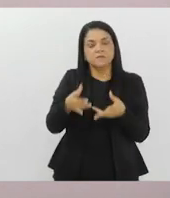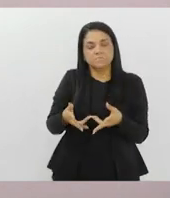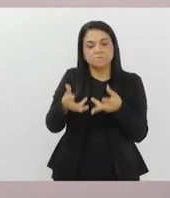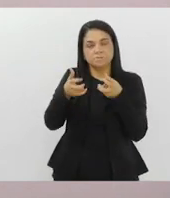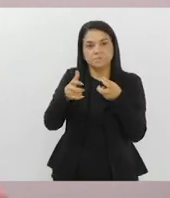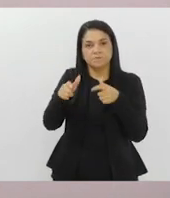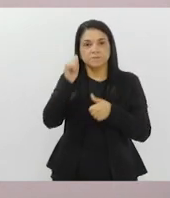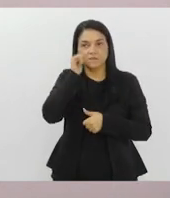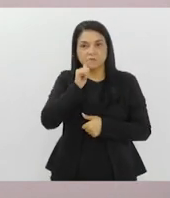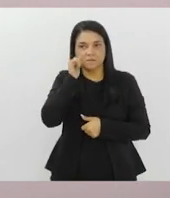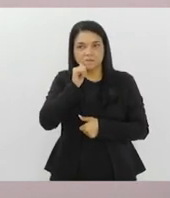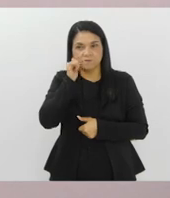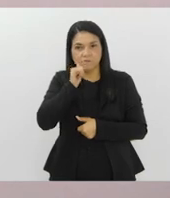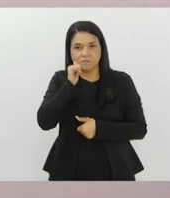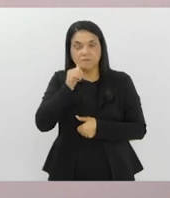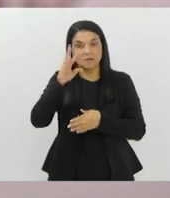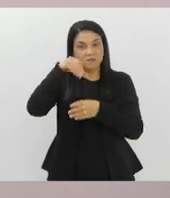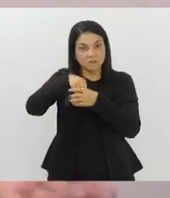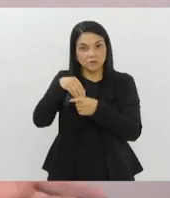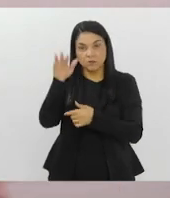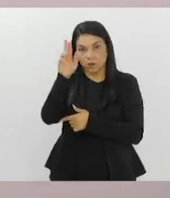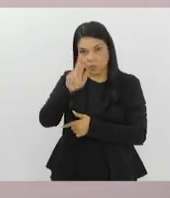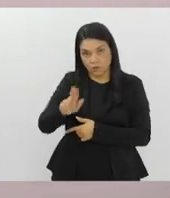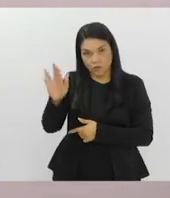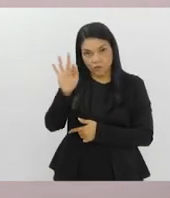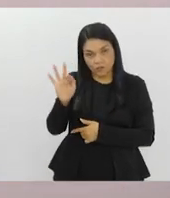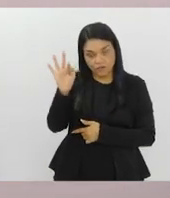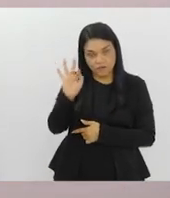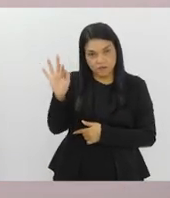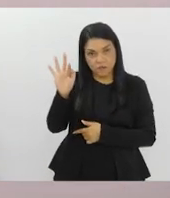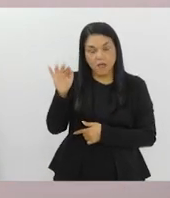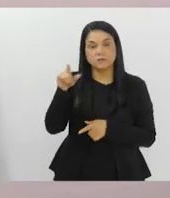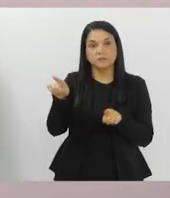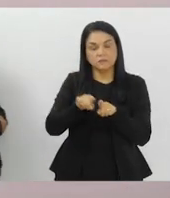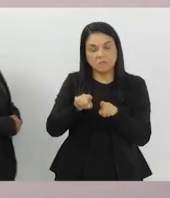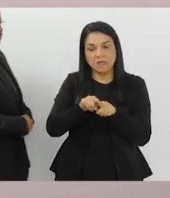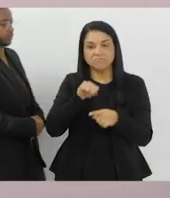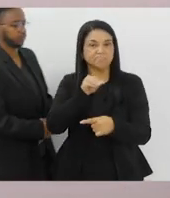as mulheres dentro de uma universidade, elas também estão completamente